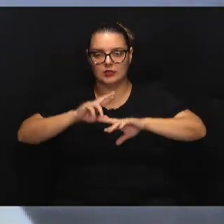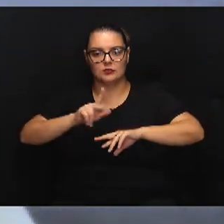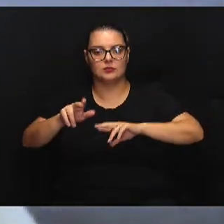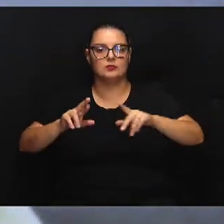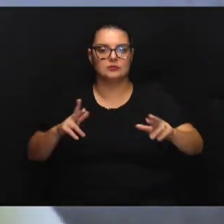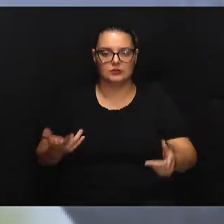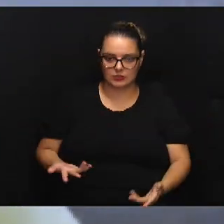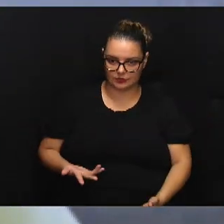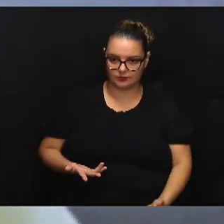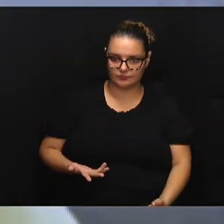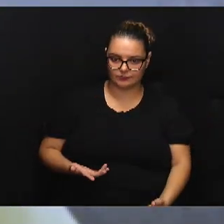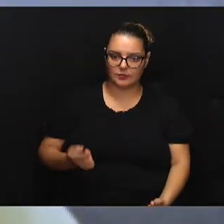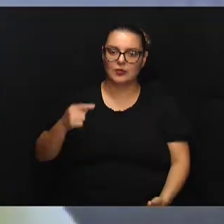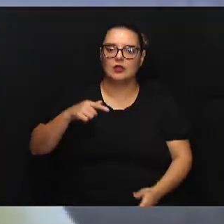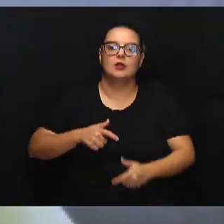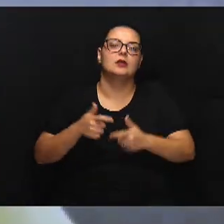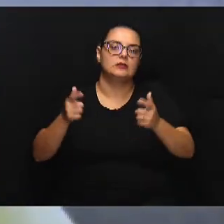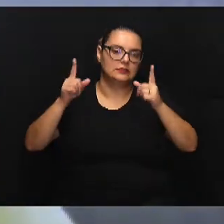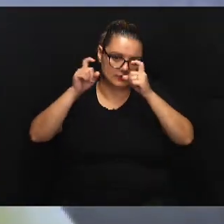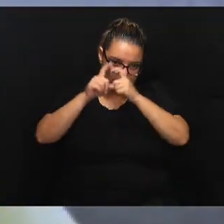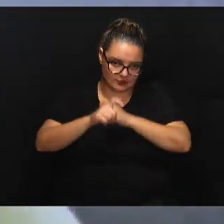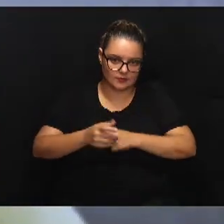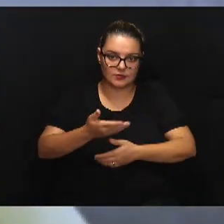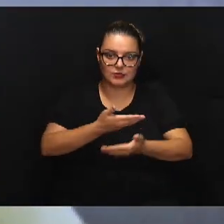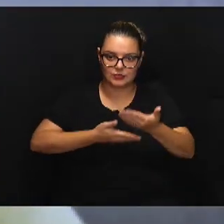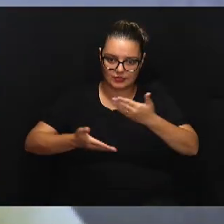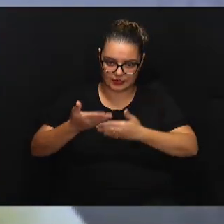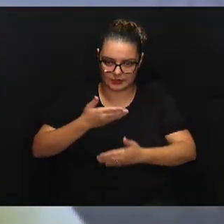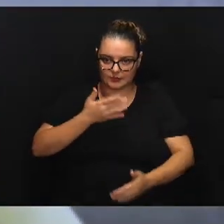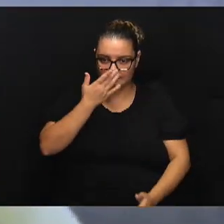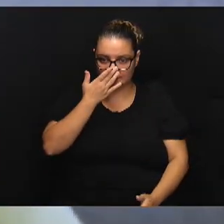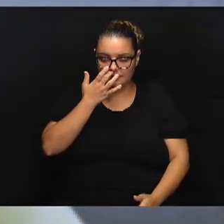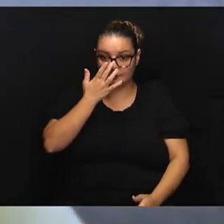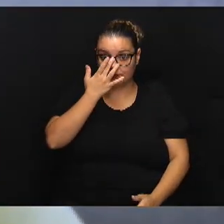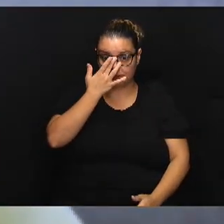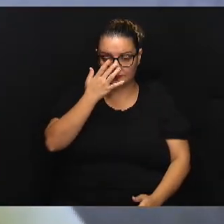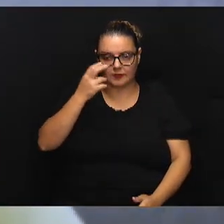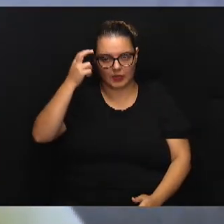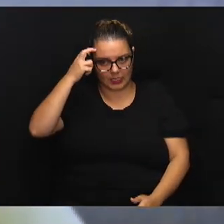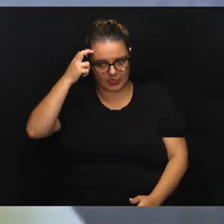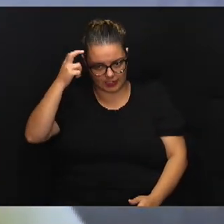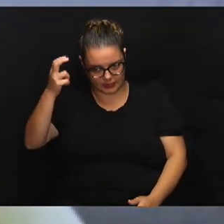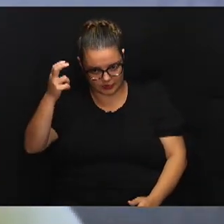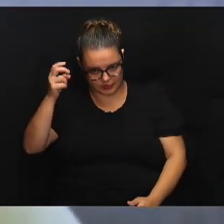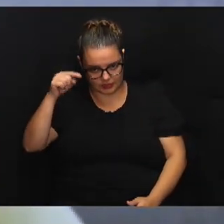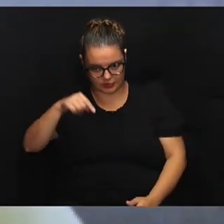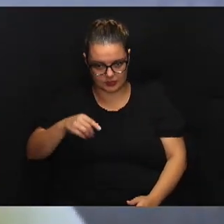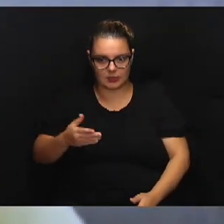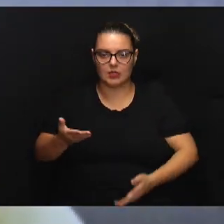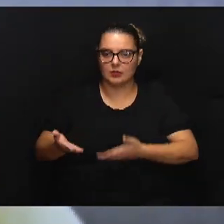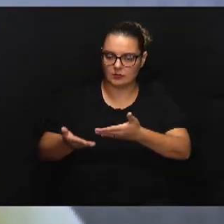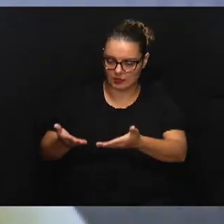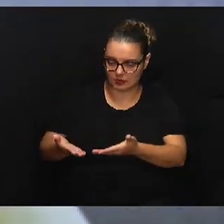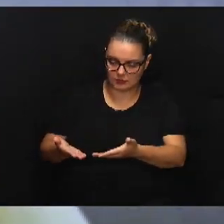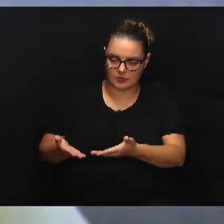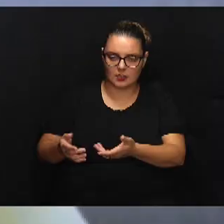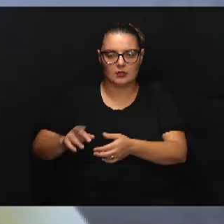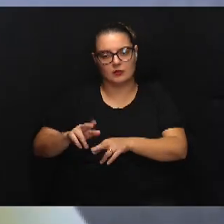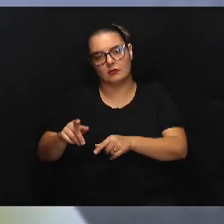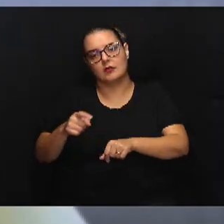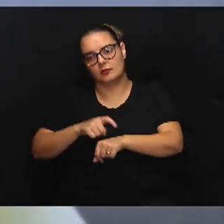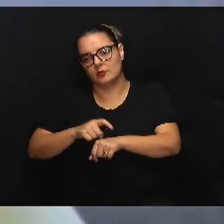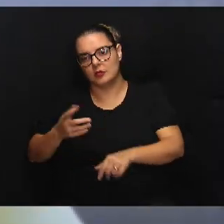diferente, e é essa grande dificuldade de interação. A inteligência dele é preservada em muitos